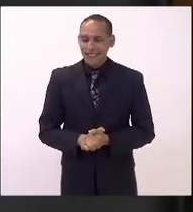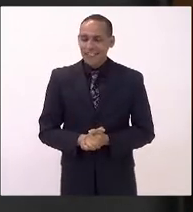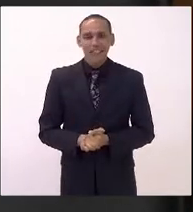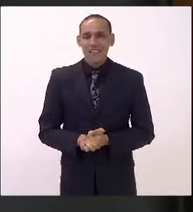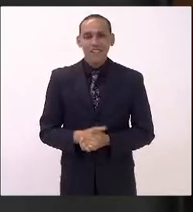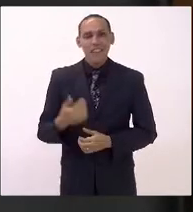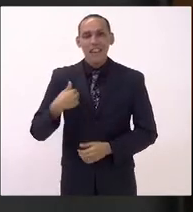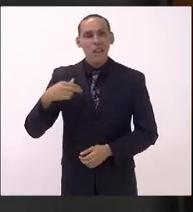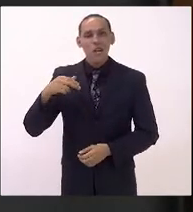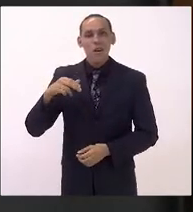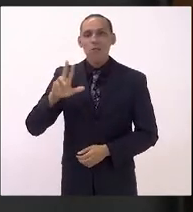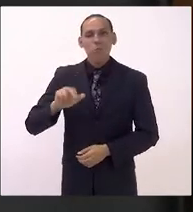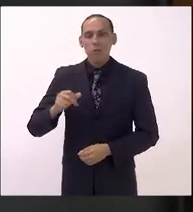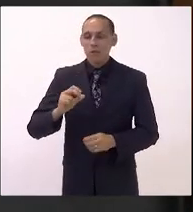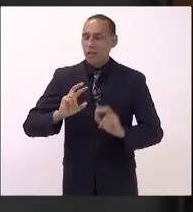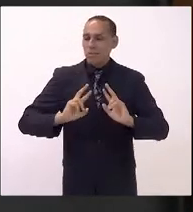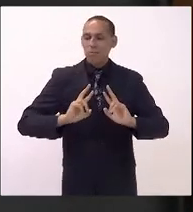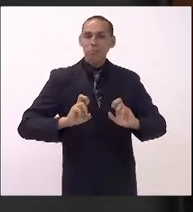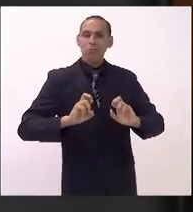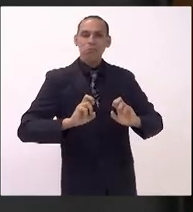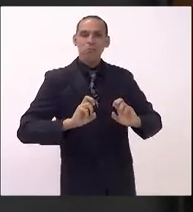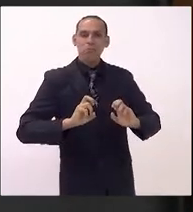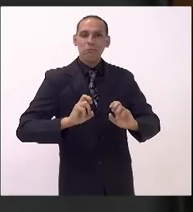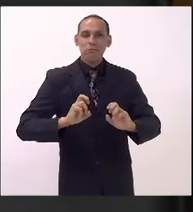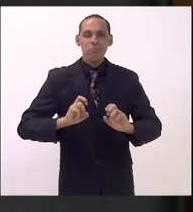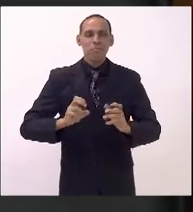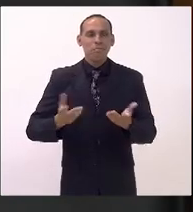Eu nunca fui reconhecido.